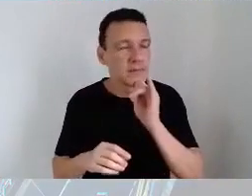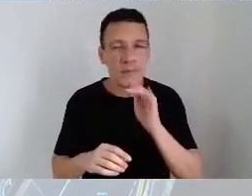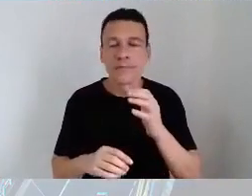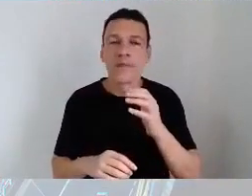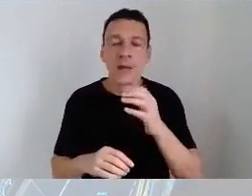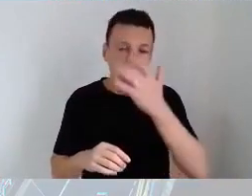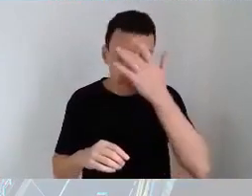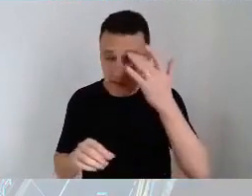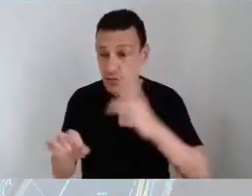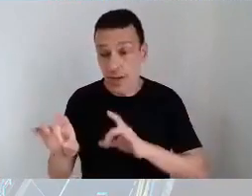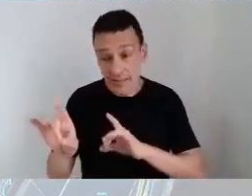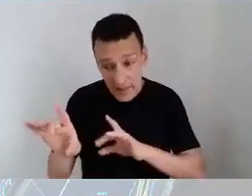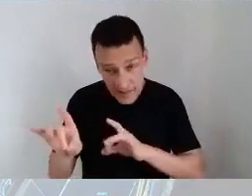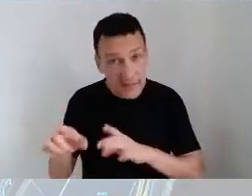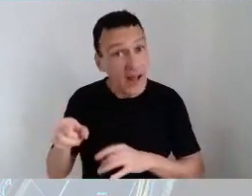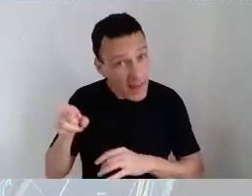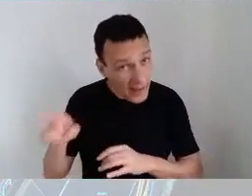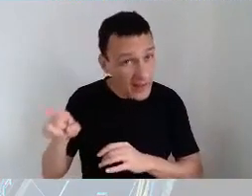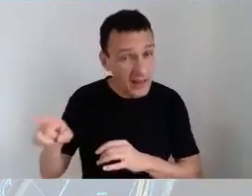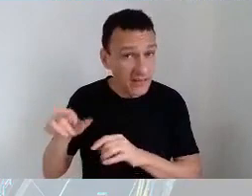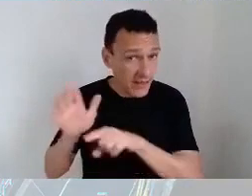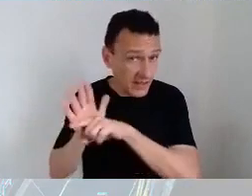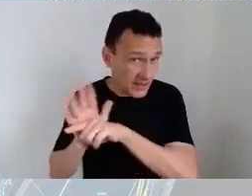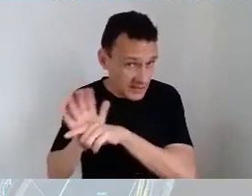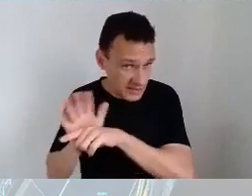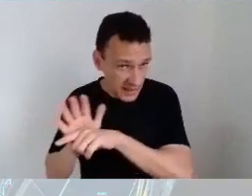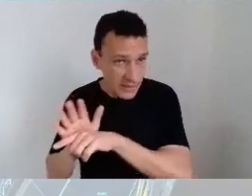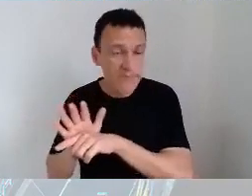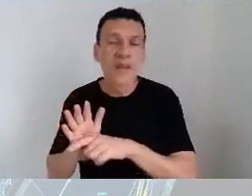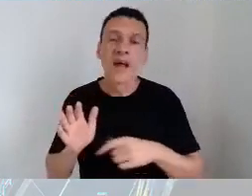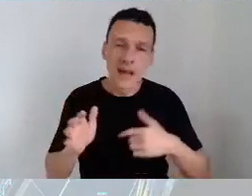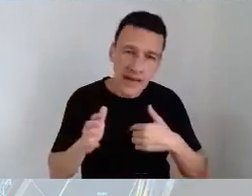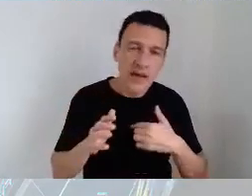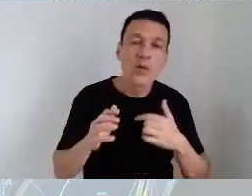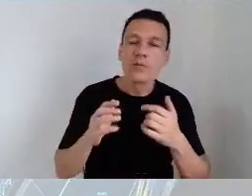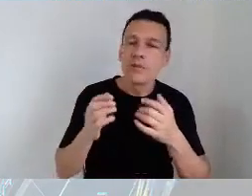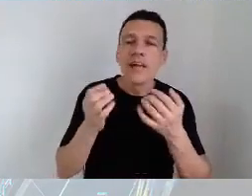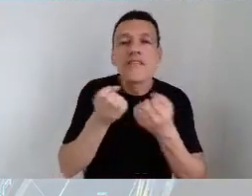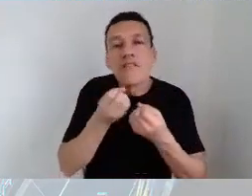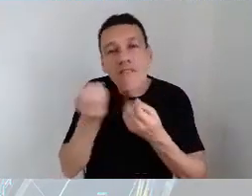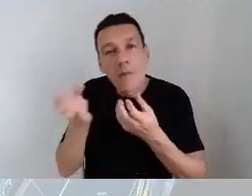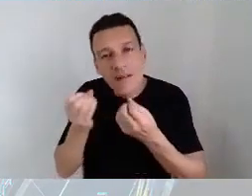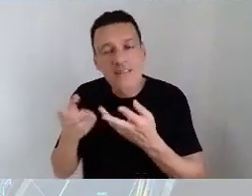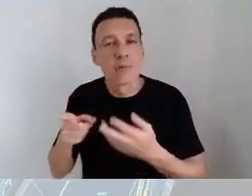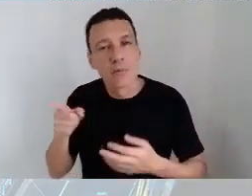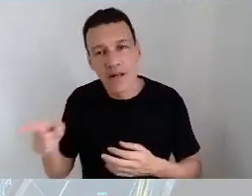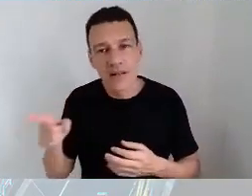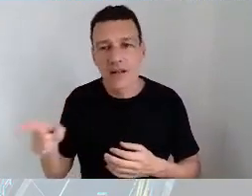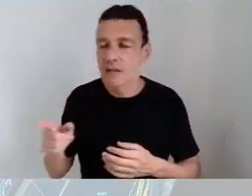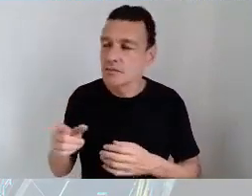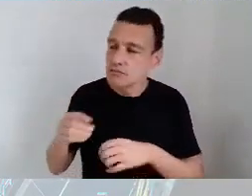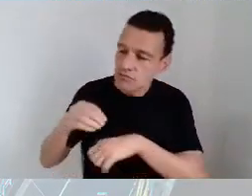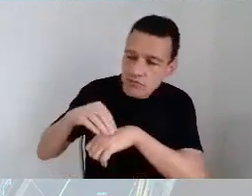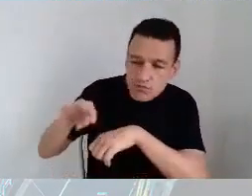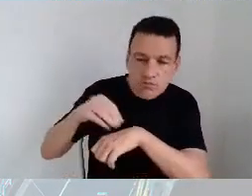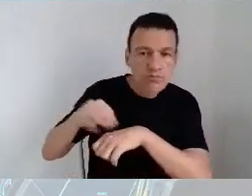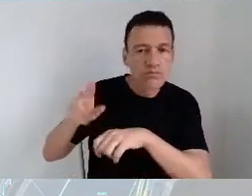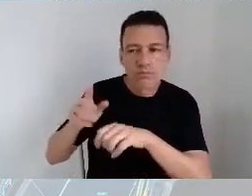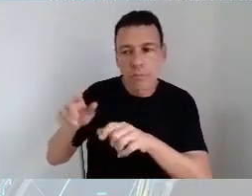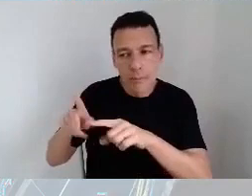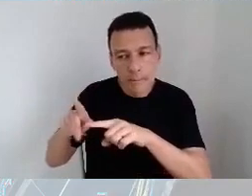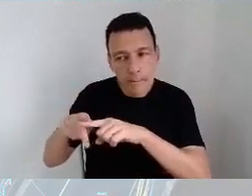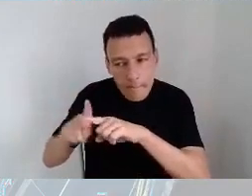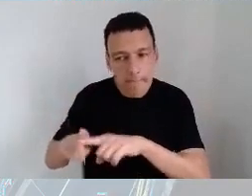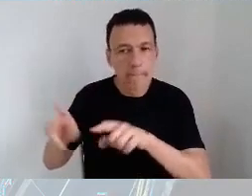eu dar ali as informações com relação a possíveis gaps, indicar recomendações de melhorias e colocar algum